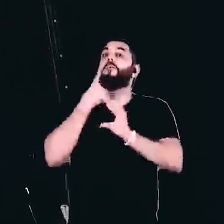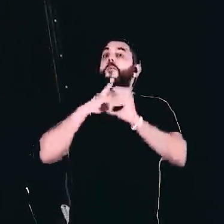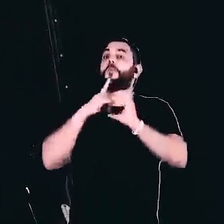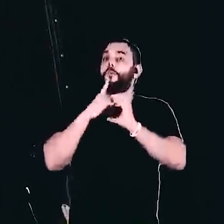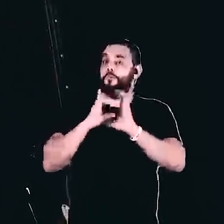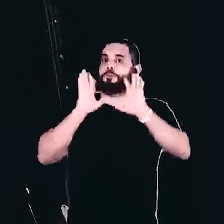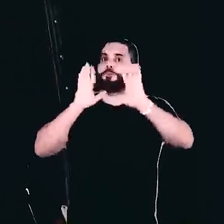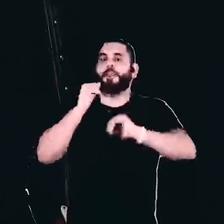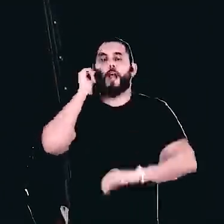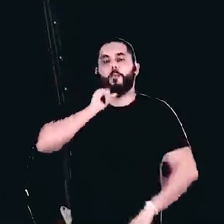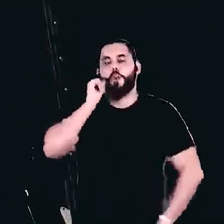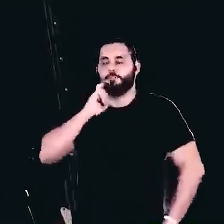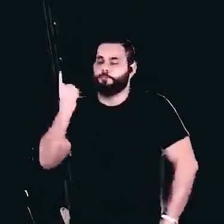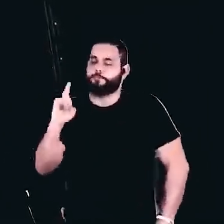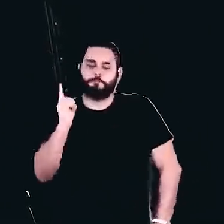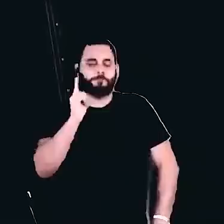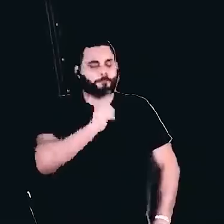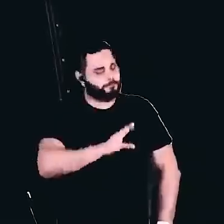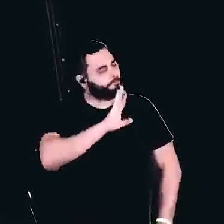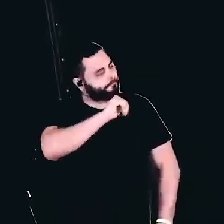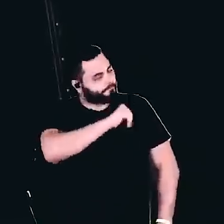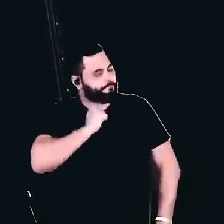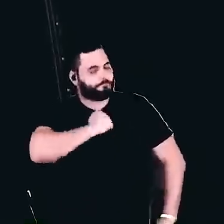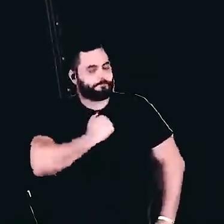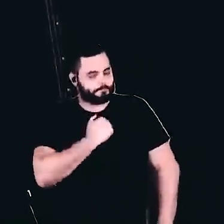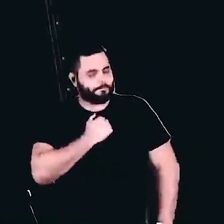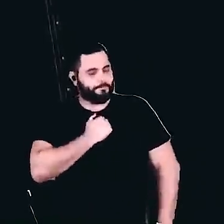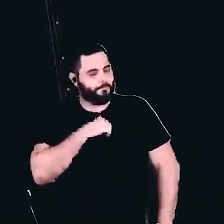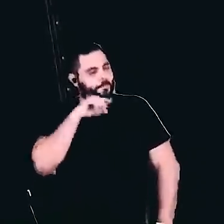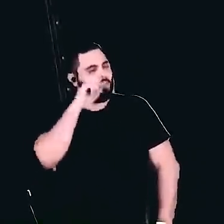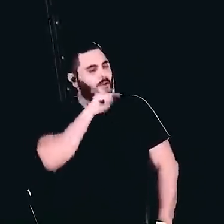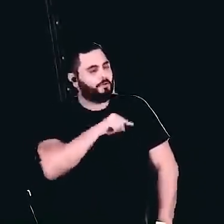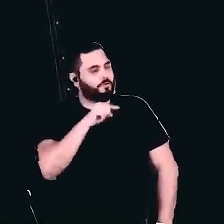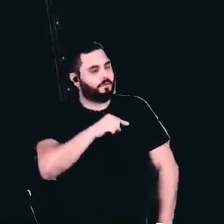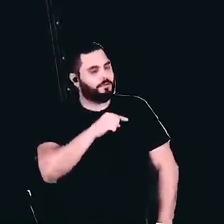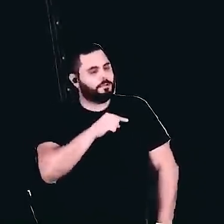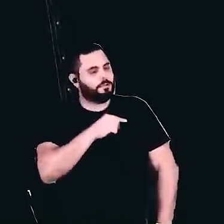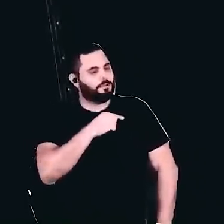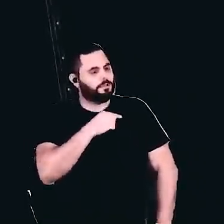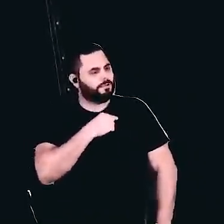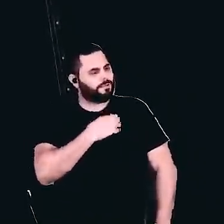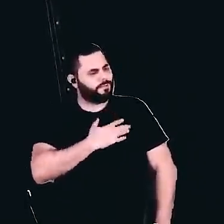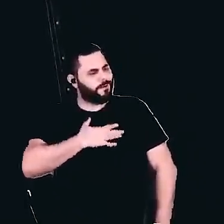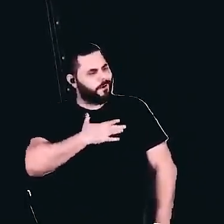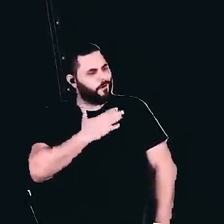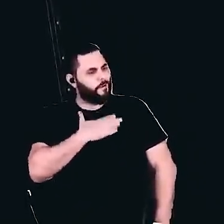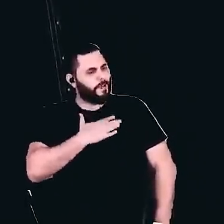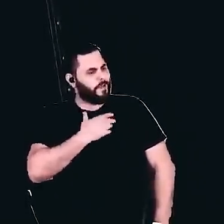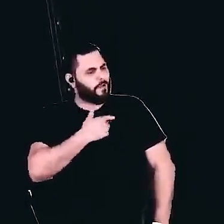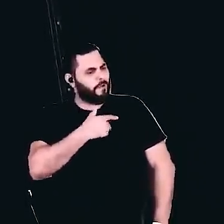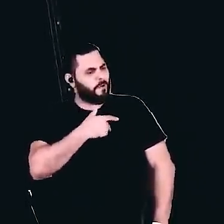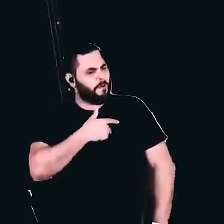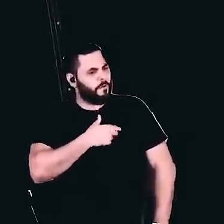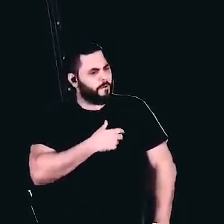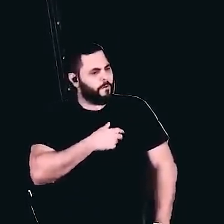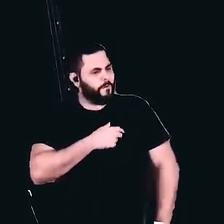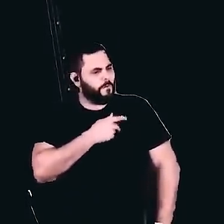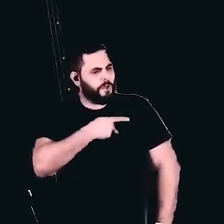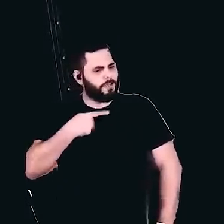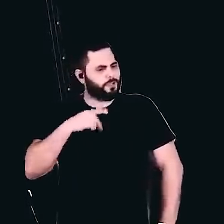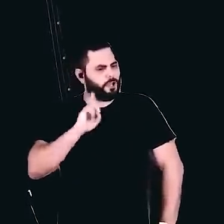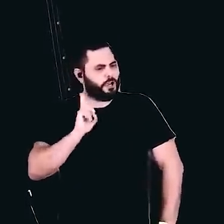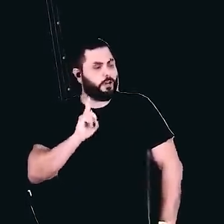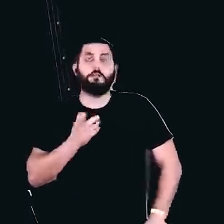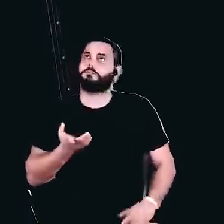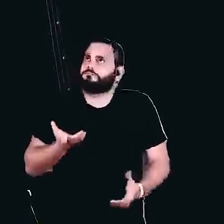culto, uma mulher chegou para mim e fez assim: você não agradou meu pastor, não. Eu digo: mulher, graças a Deus que eu vim aqui